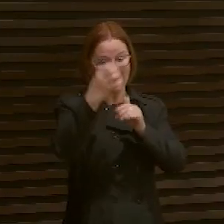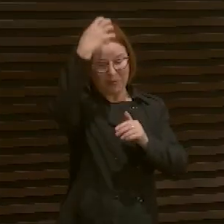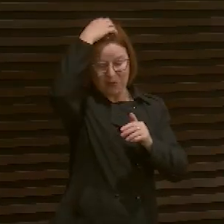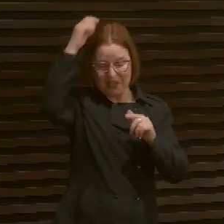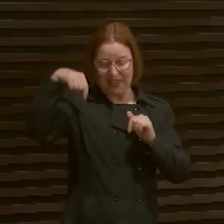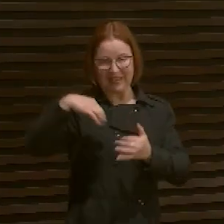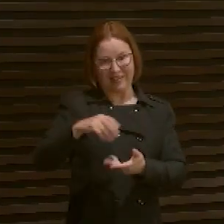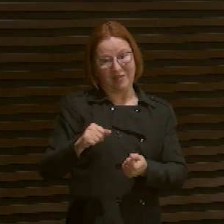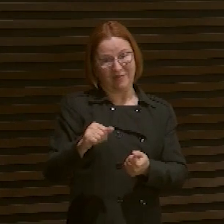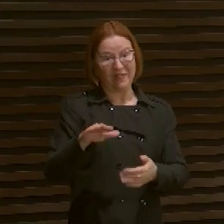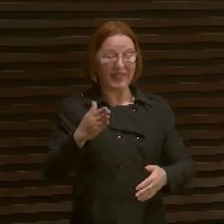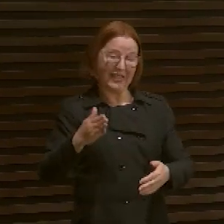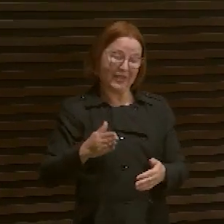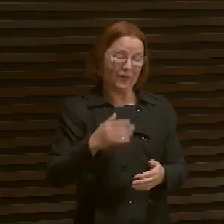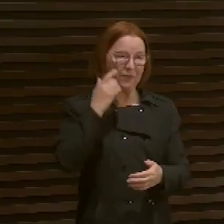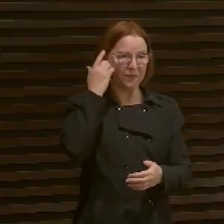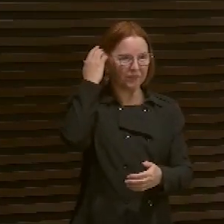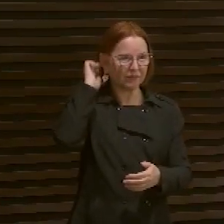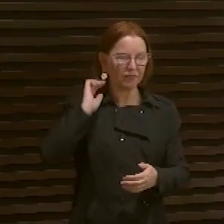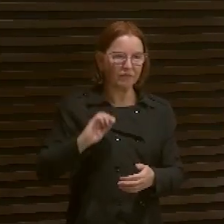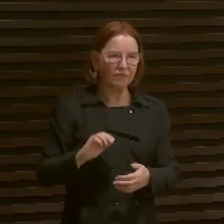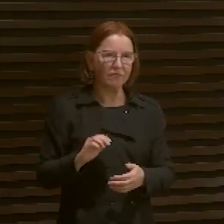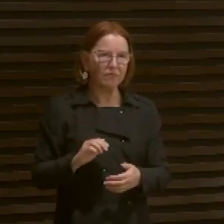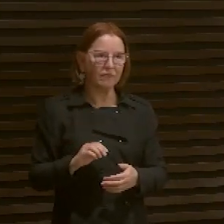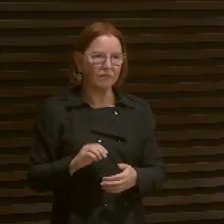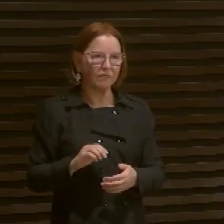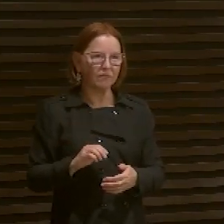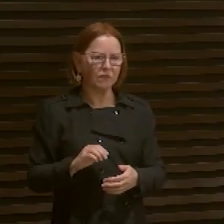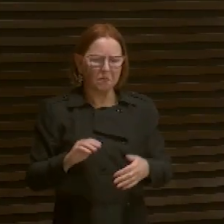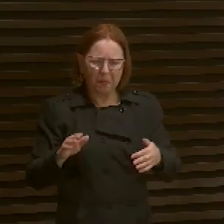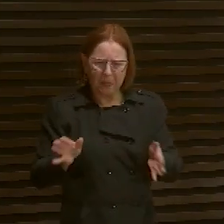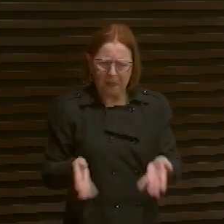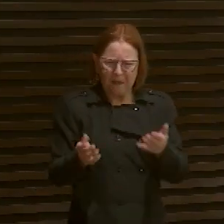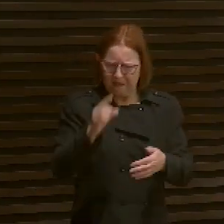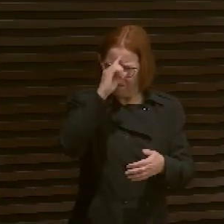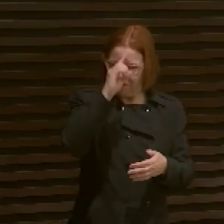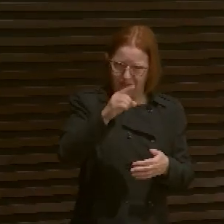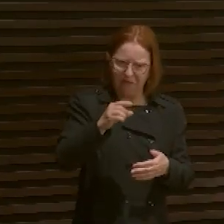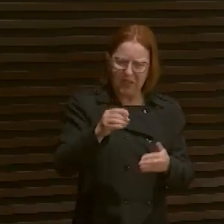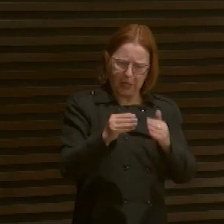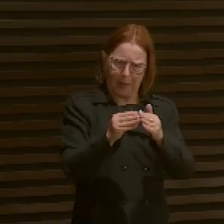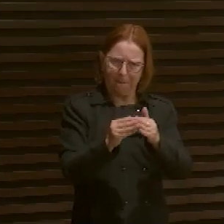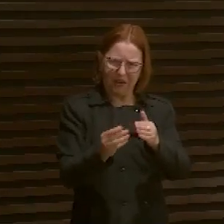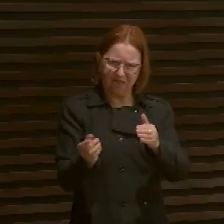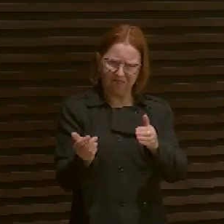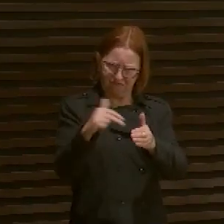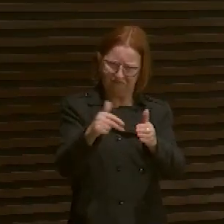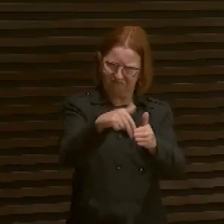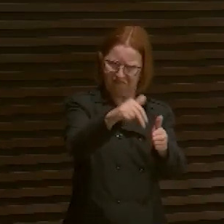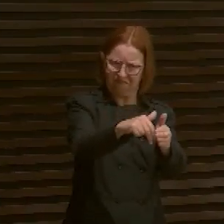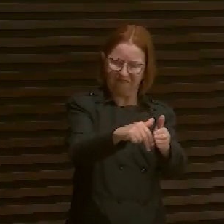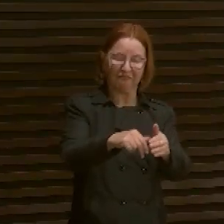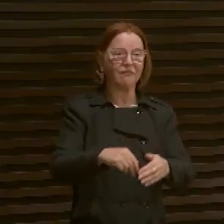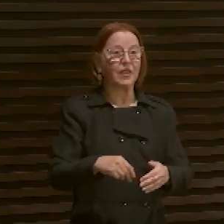estava tentado, então ele compeliu os discípulos a embarcar. E ele mesmo despediu as multidões,